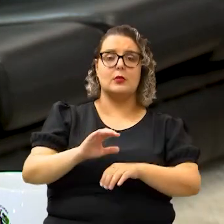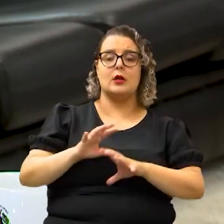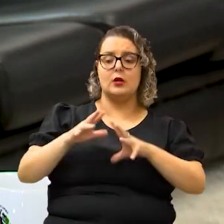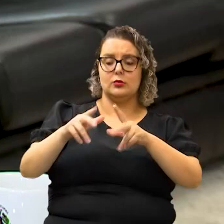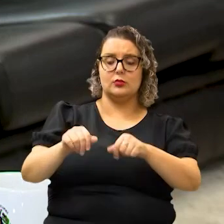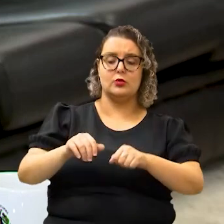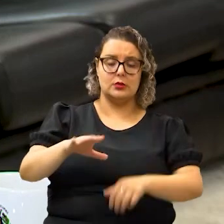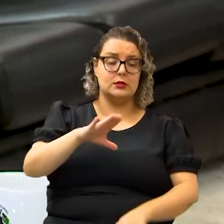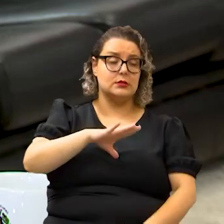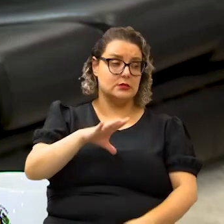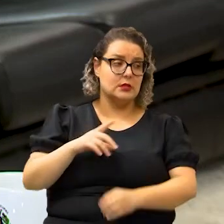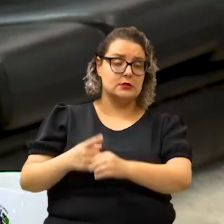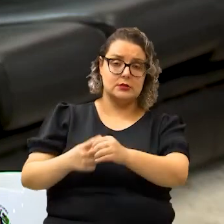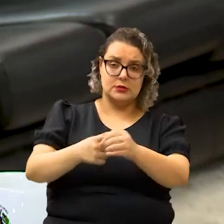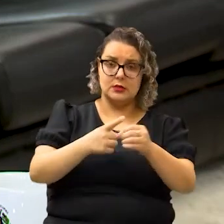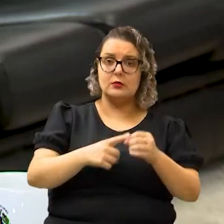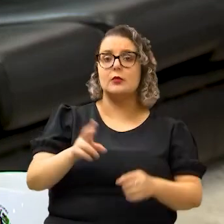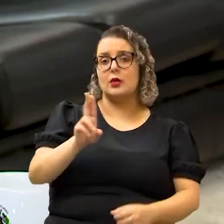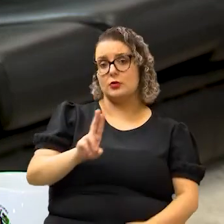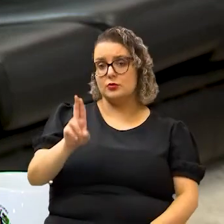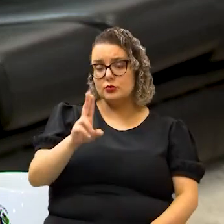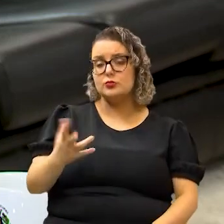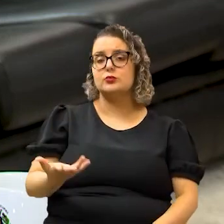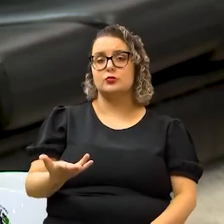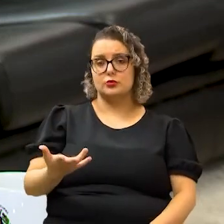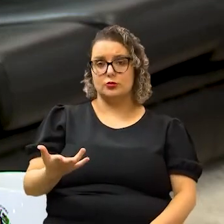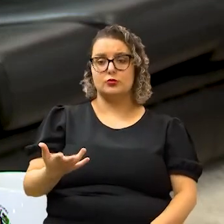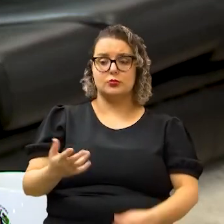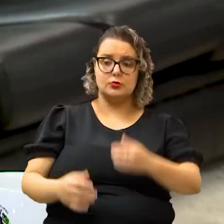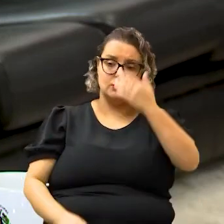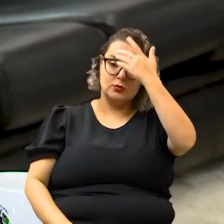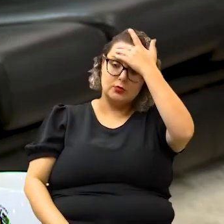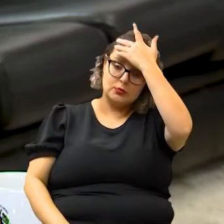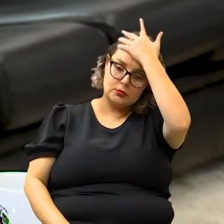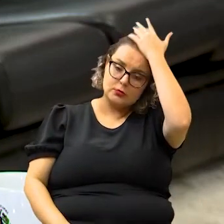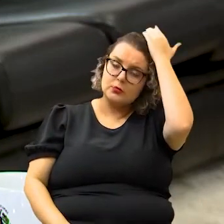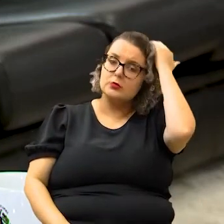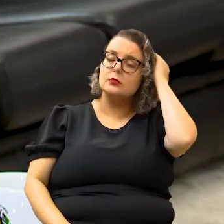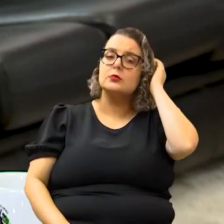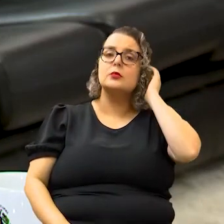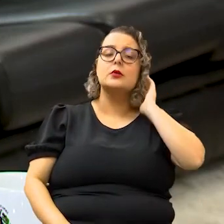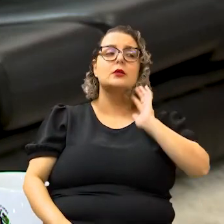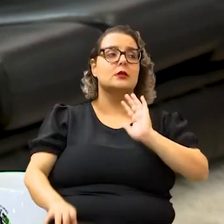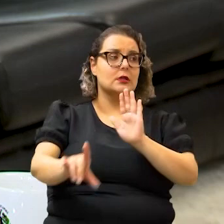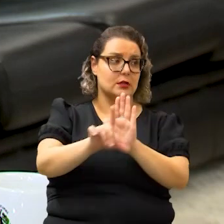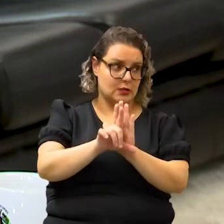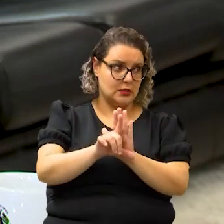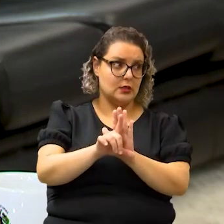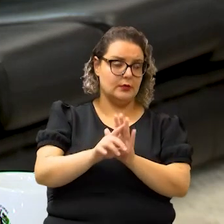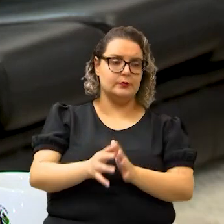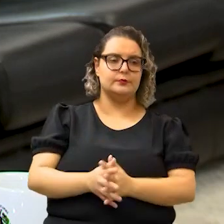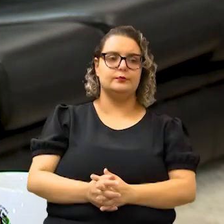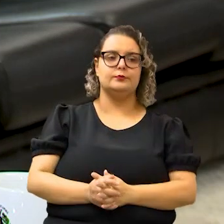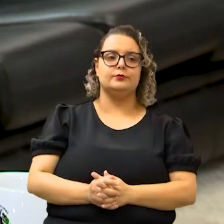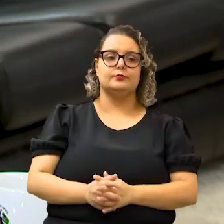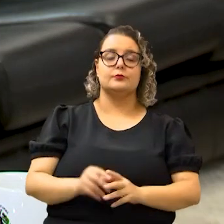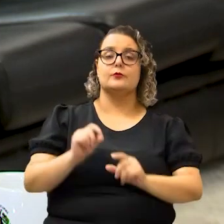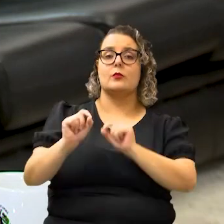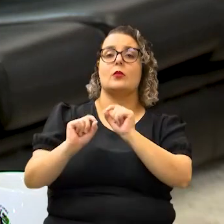repassar recurso para os municípios para poder garantir a aplicação dessa lei.